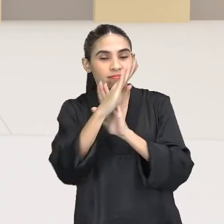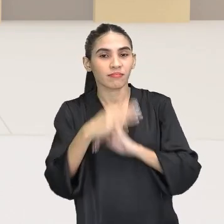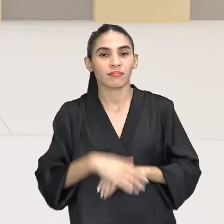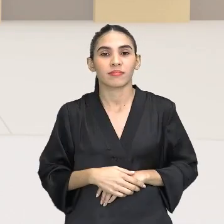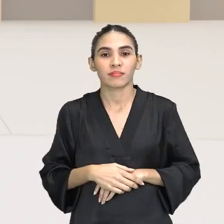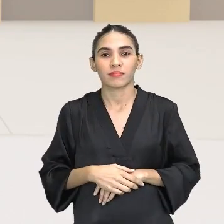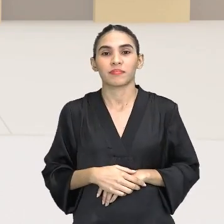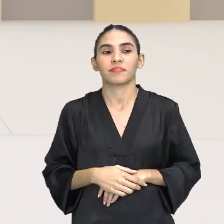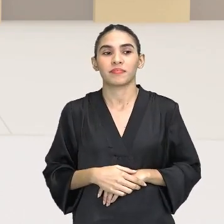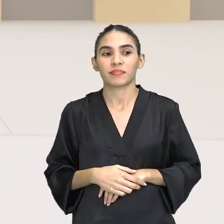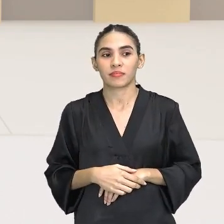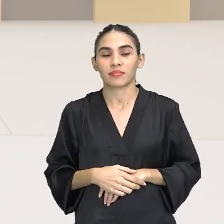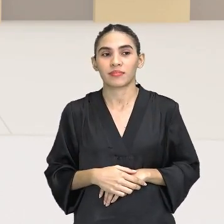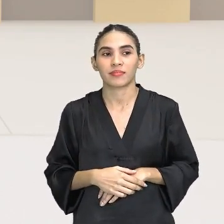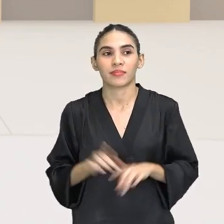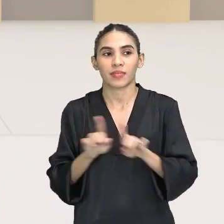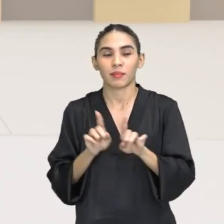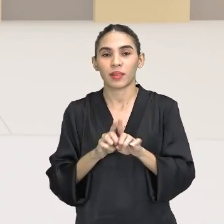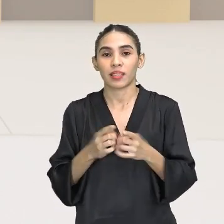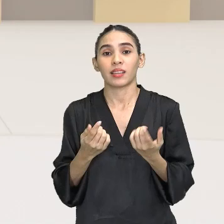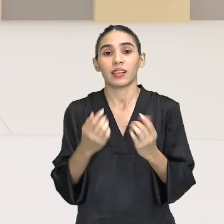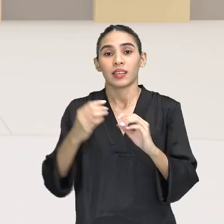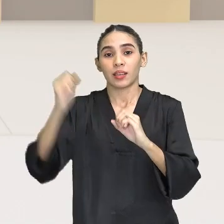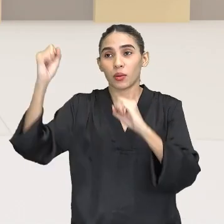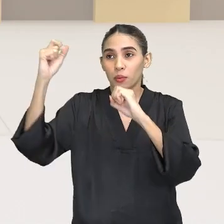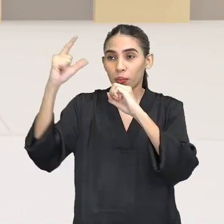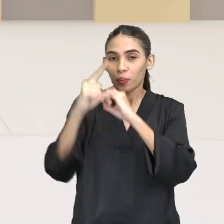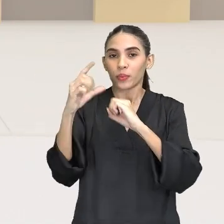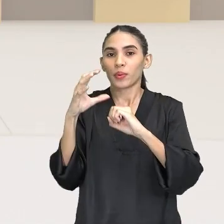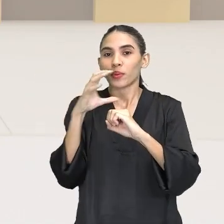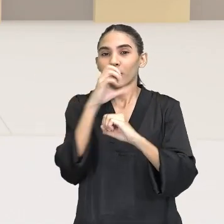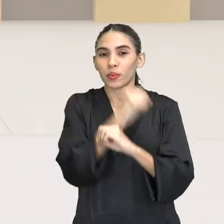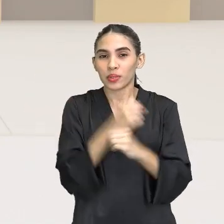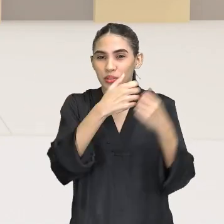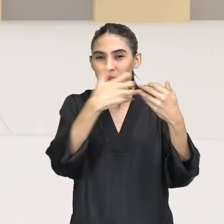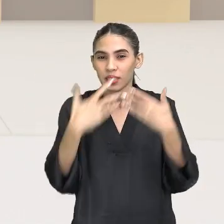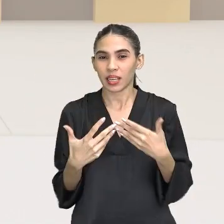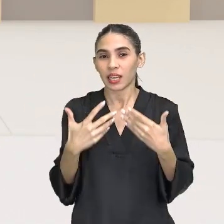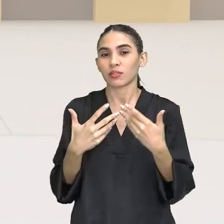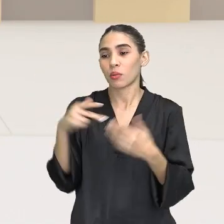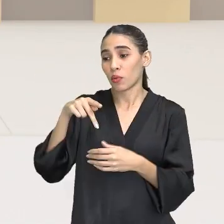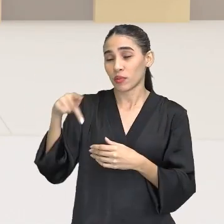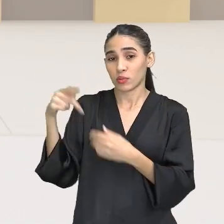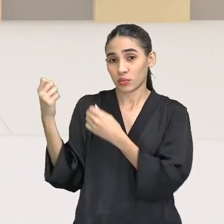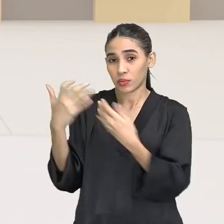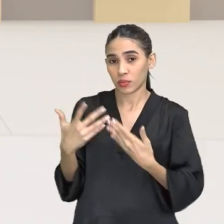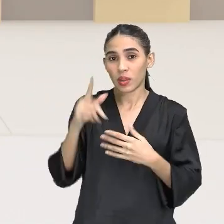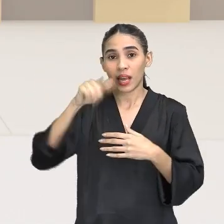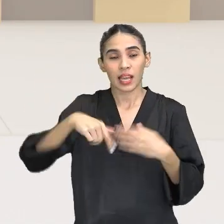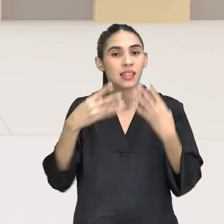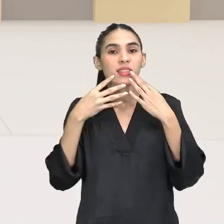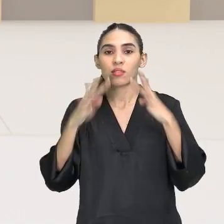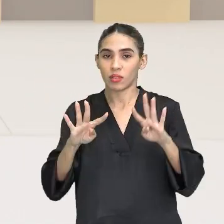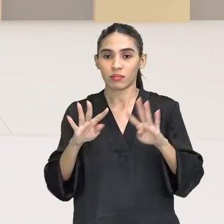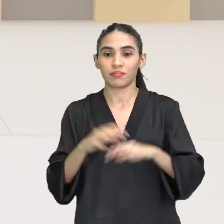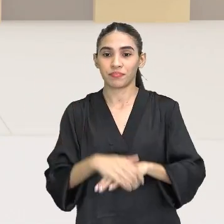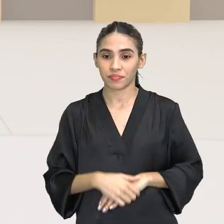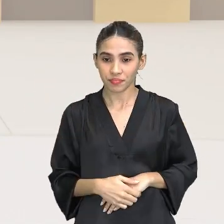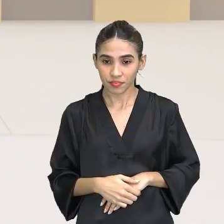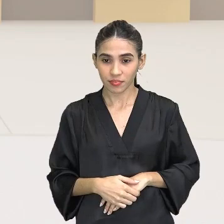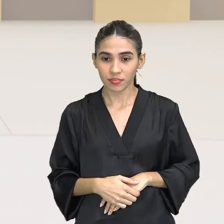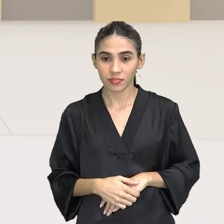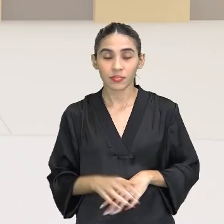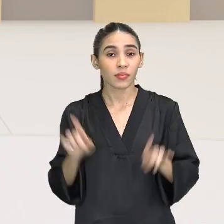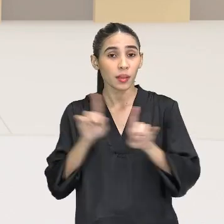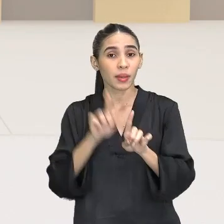mais sobre o efeito estufa, né, Lúcio? Vamos sim. Inclusive o efeito estufa, como foi ressaltado aqui pelo professor Virgílio, é um fenômeno natural. Ele